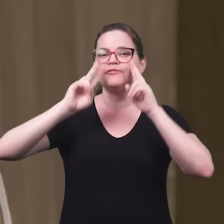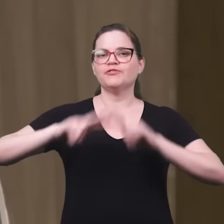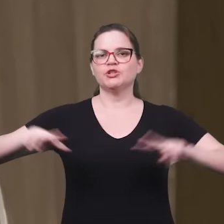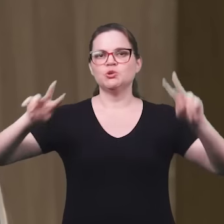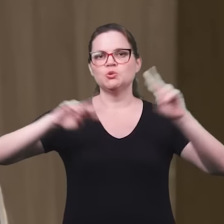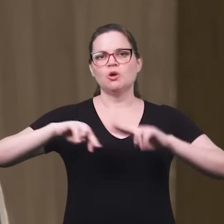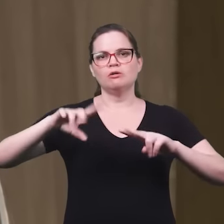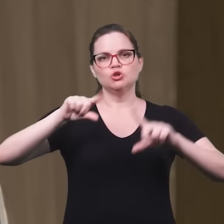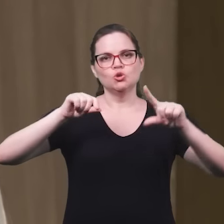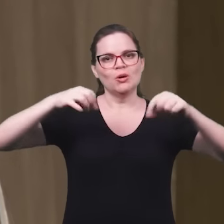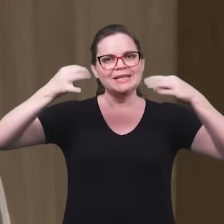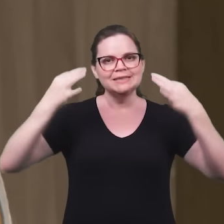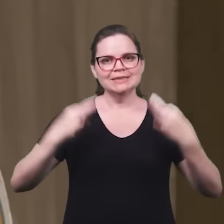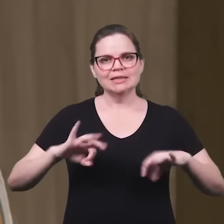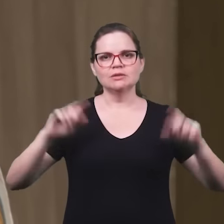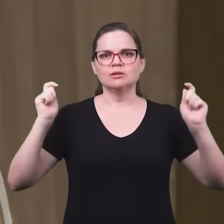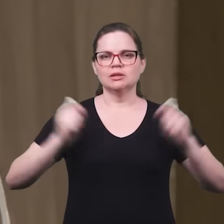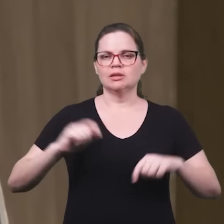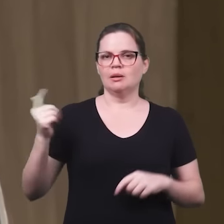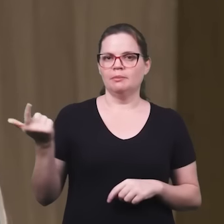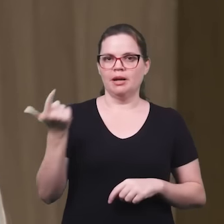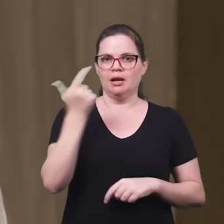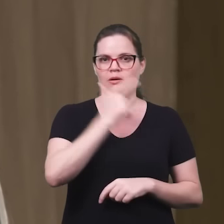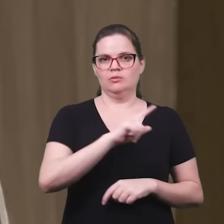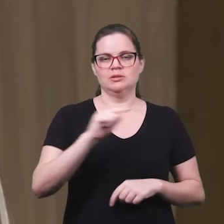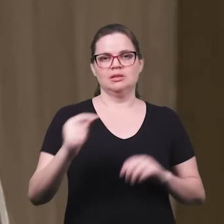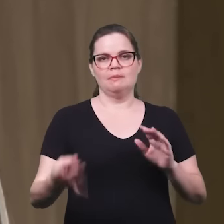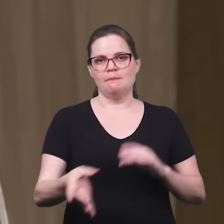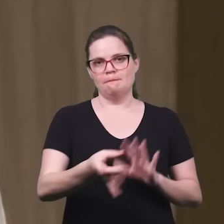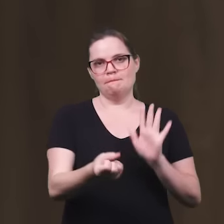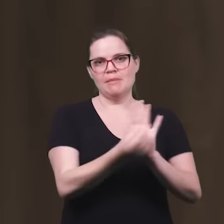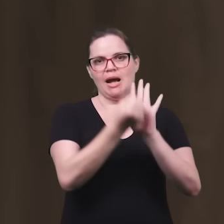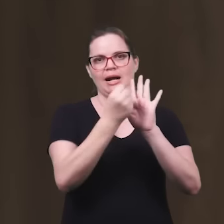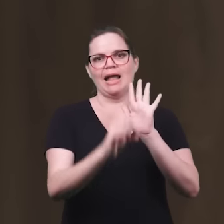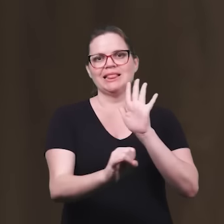para fortalecer o reconhecimento e a identidade do perfil?